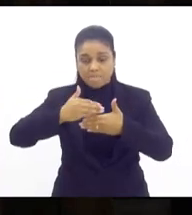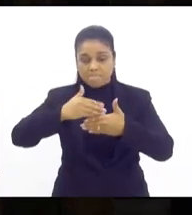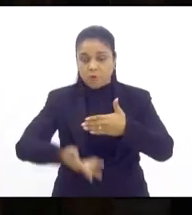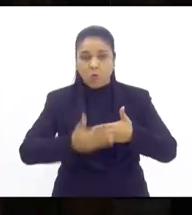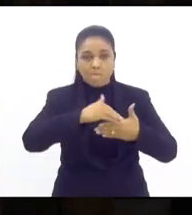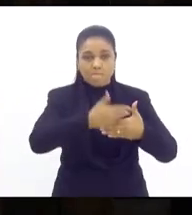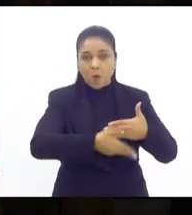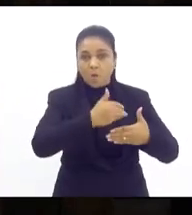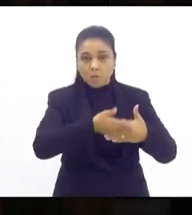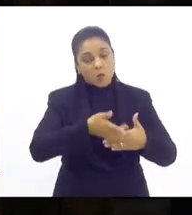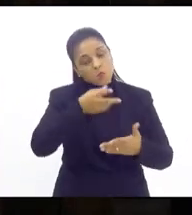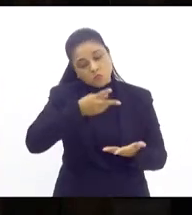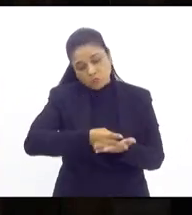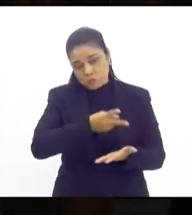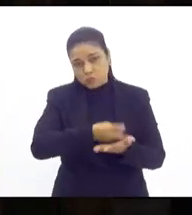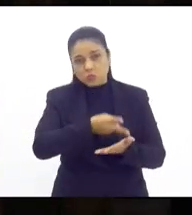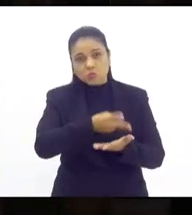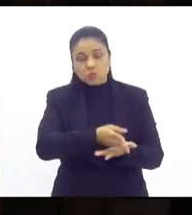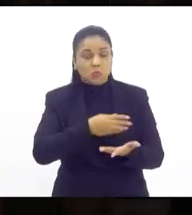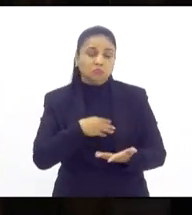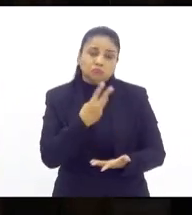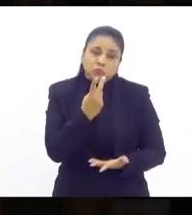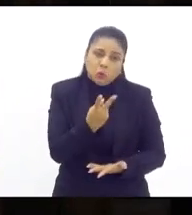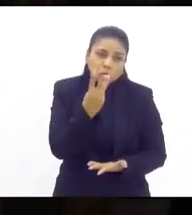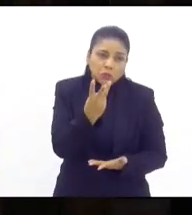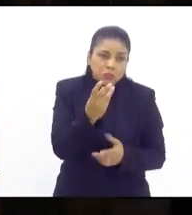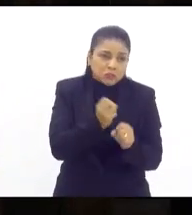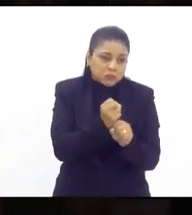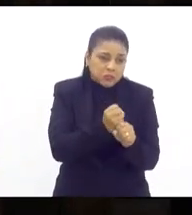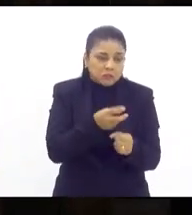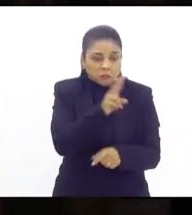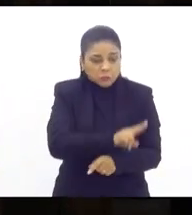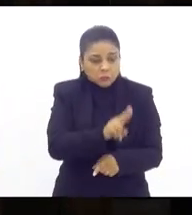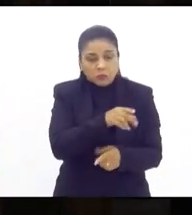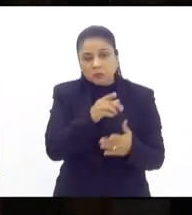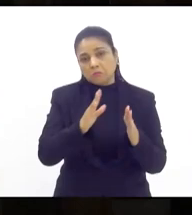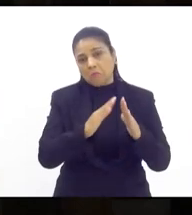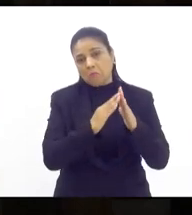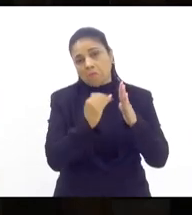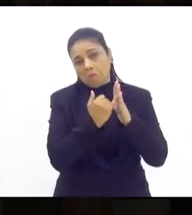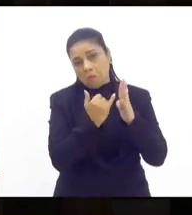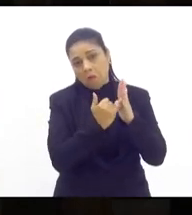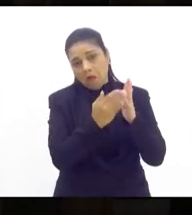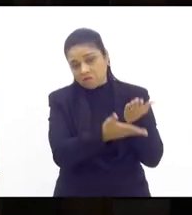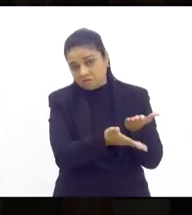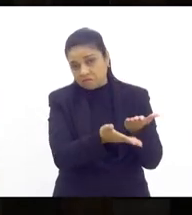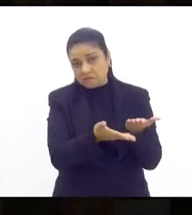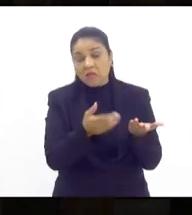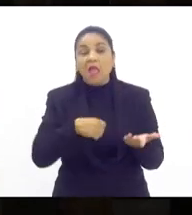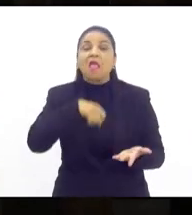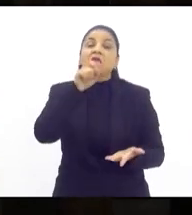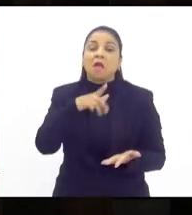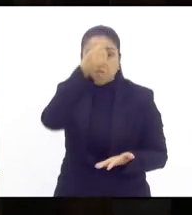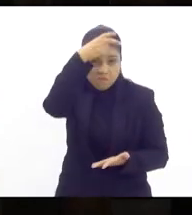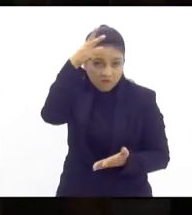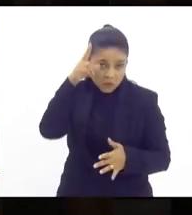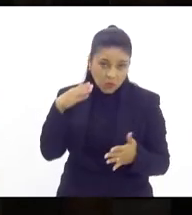aquele imóvel Afinal eles usam a dois três anos por que quem é a prefeitura para impedir ele né